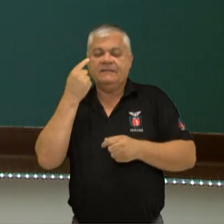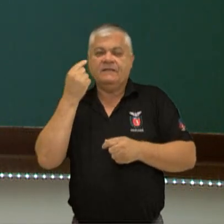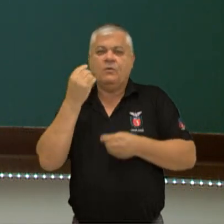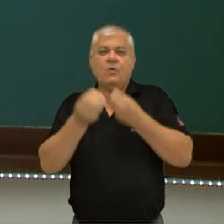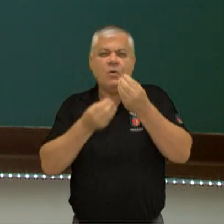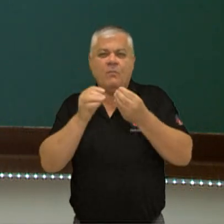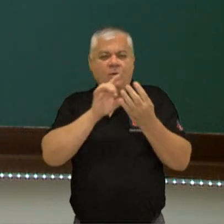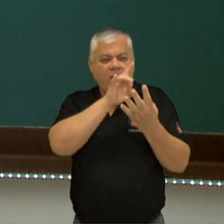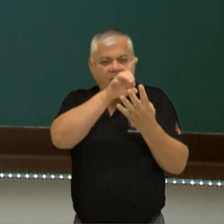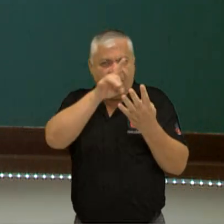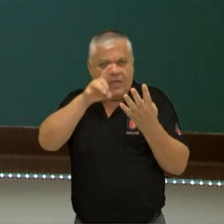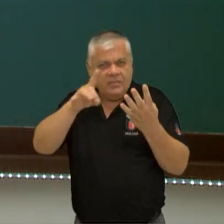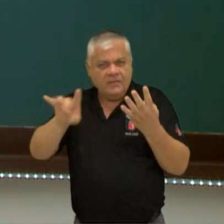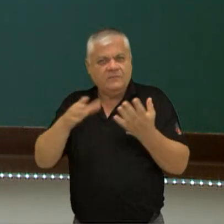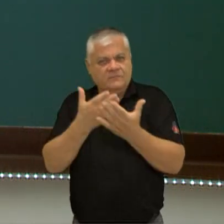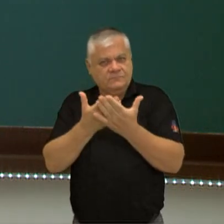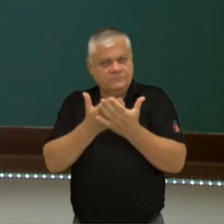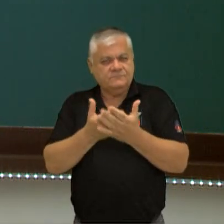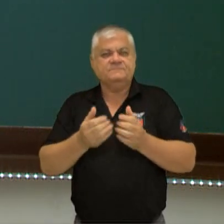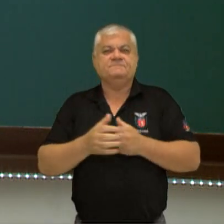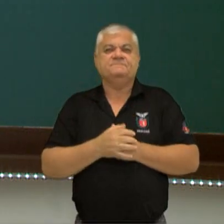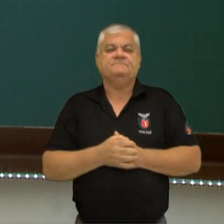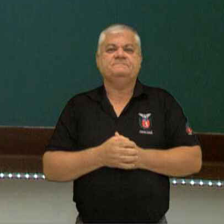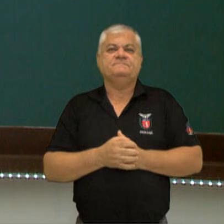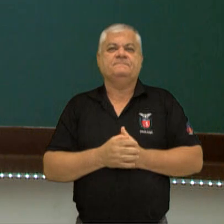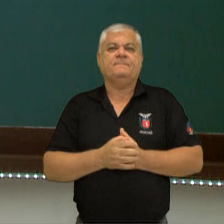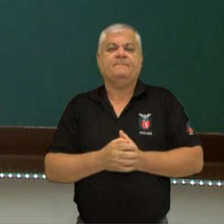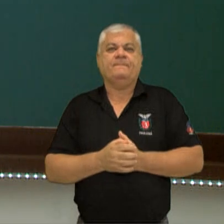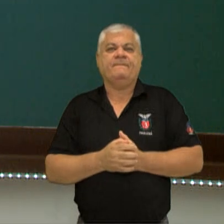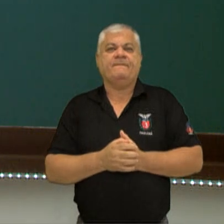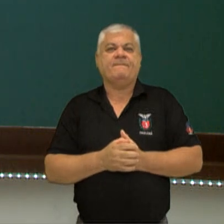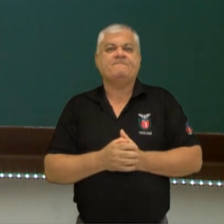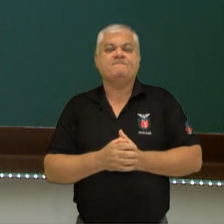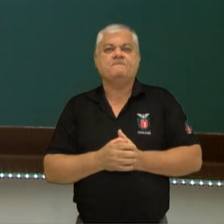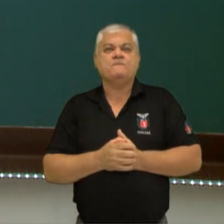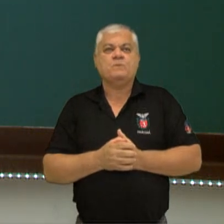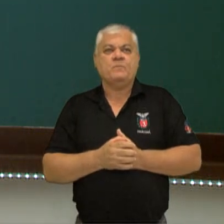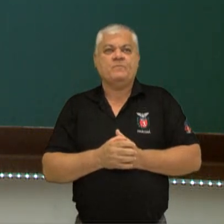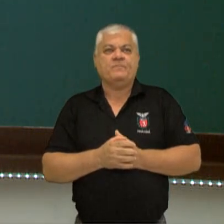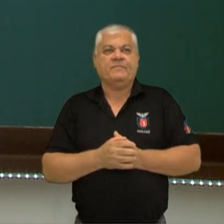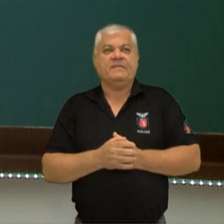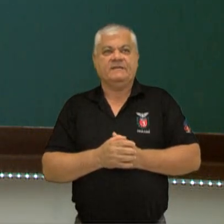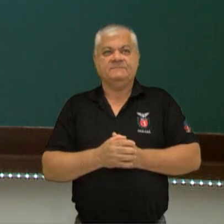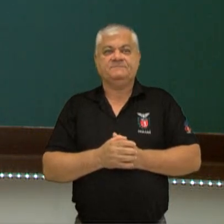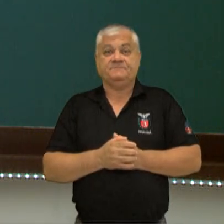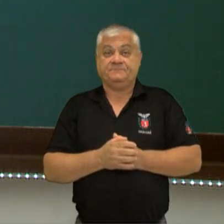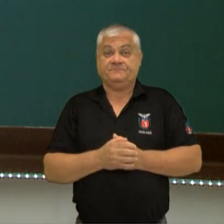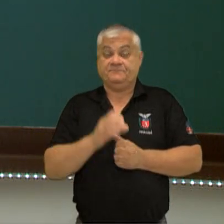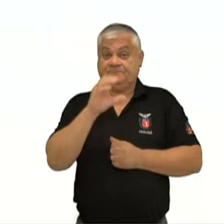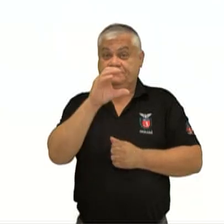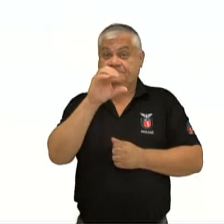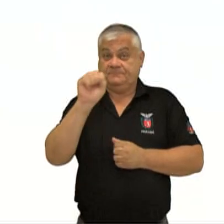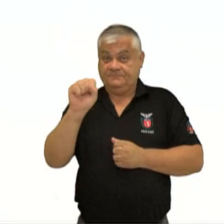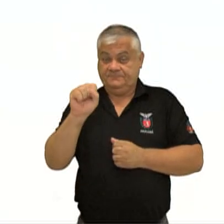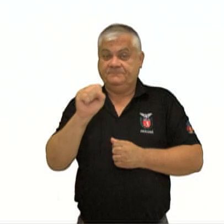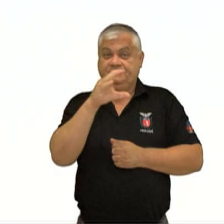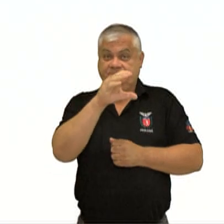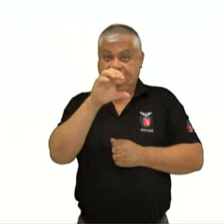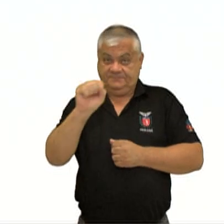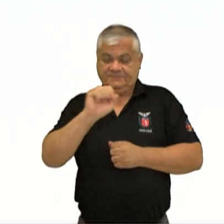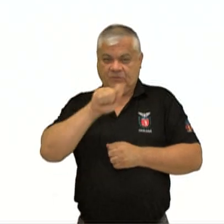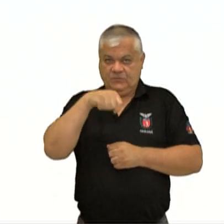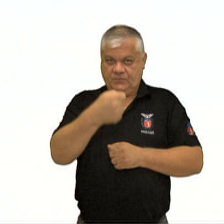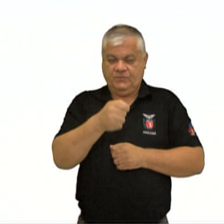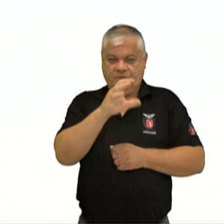das soluções que nós vamos estudar. Então, olha só. O coeficiente de solubilidade, que a gente chama de CS, é